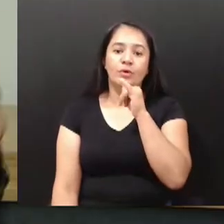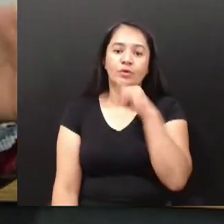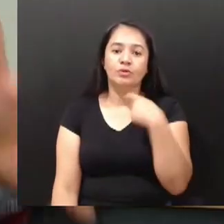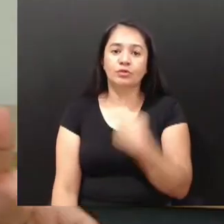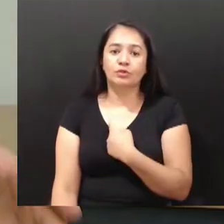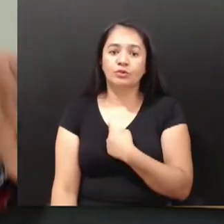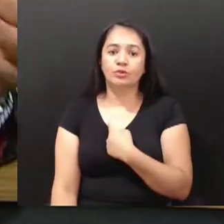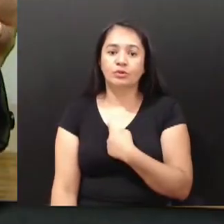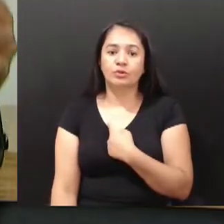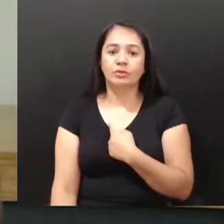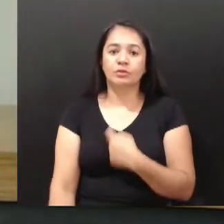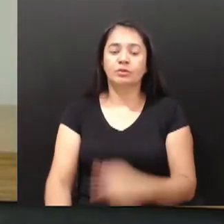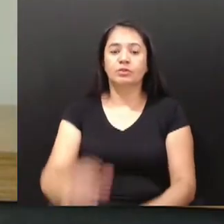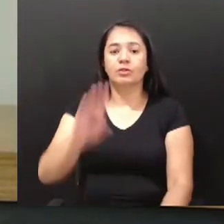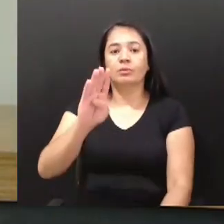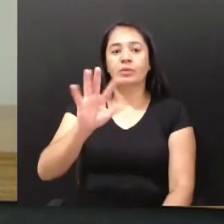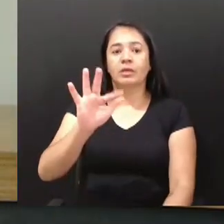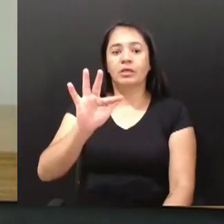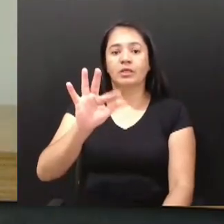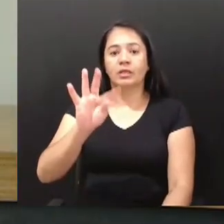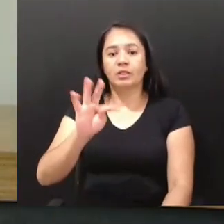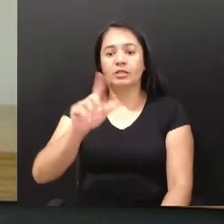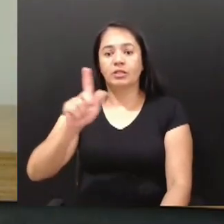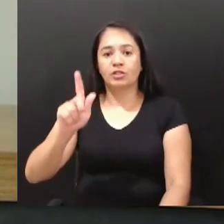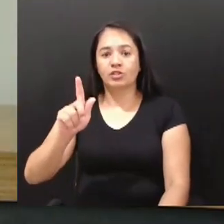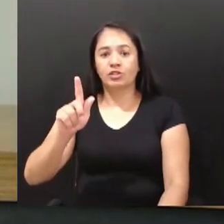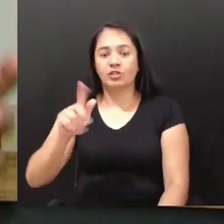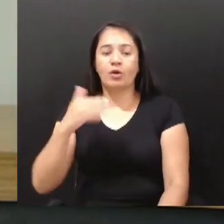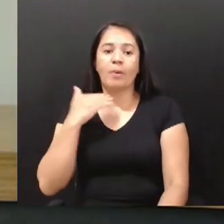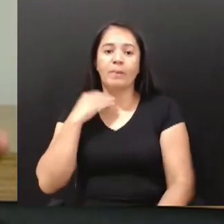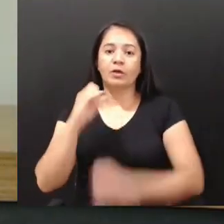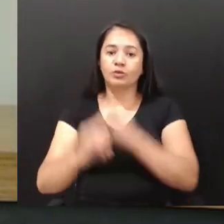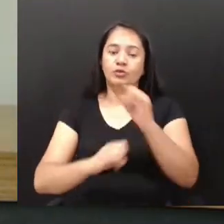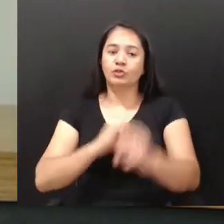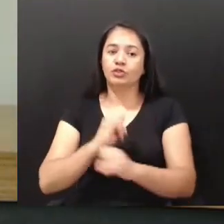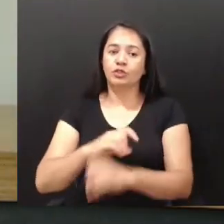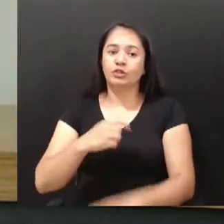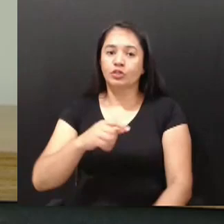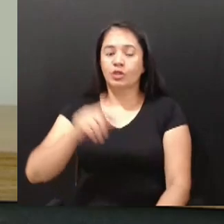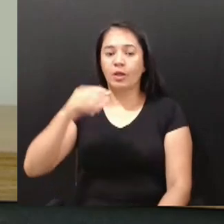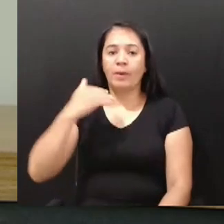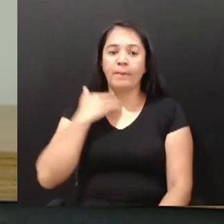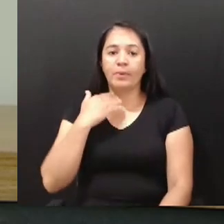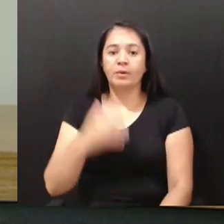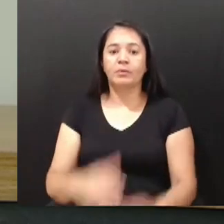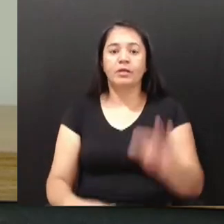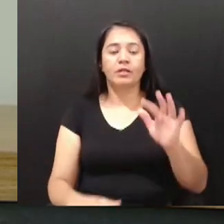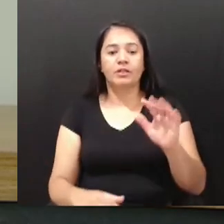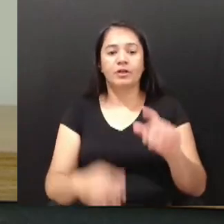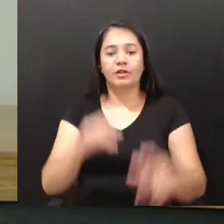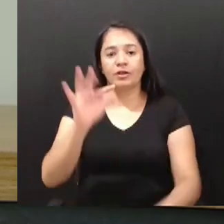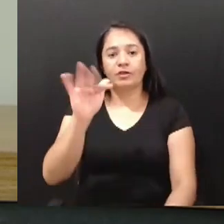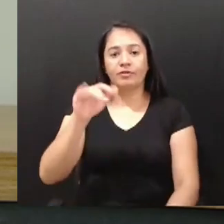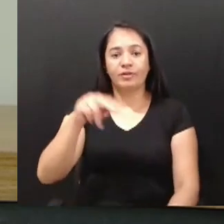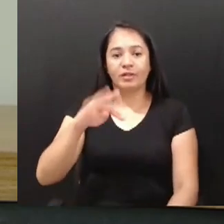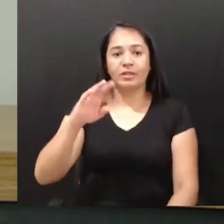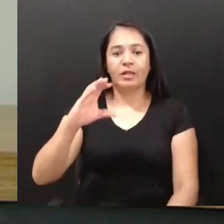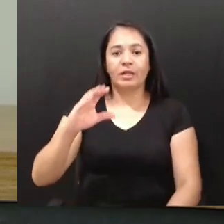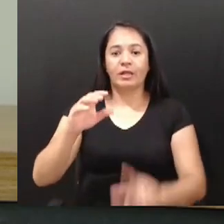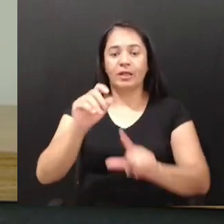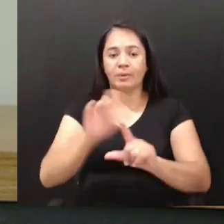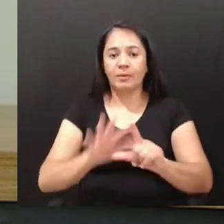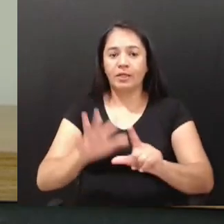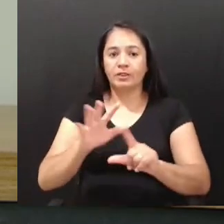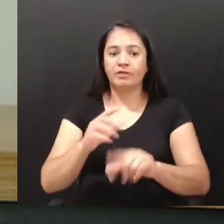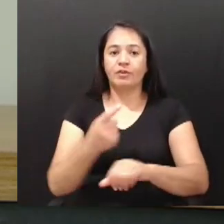somos um banco digital, mas somos um banco, né? Fintech são plataformas digitais, instituições financeiras que não são